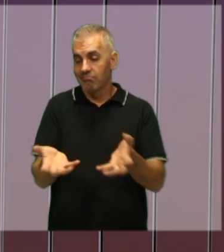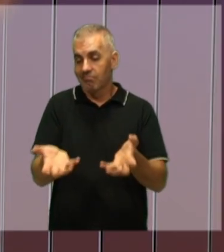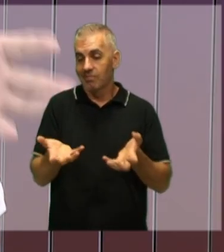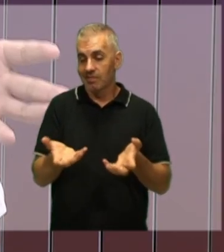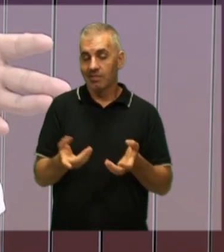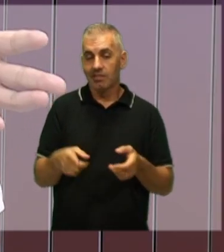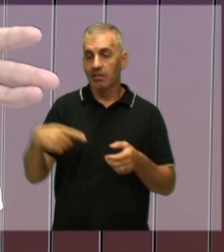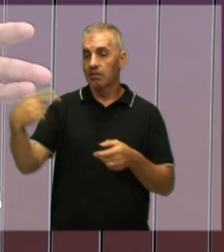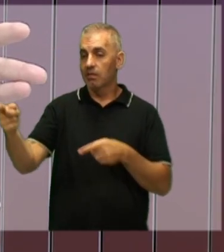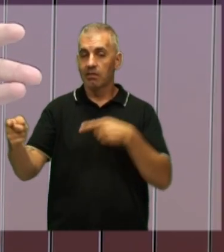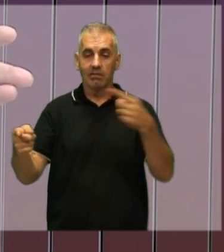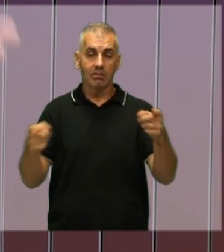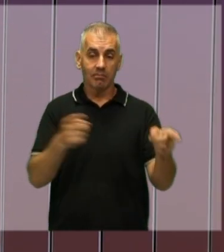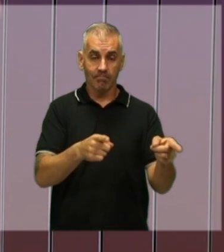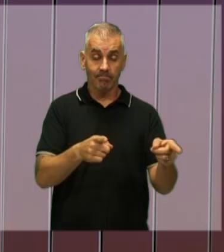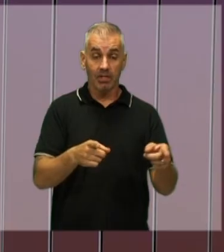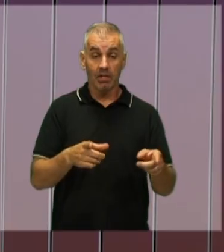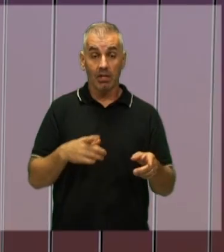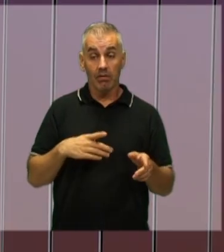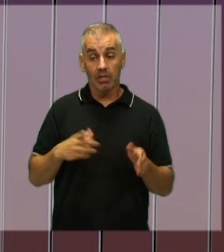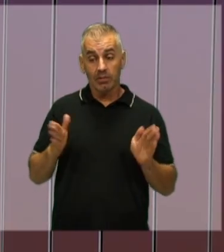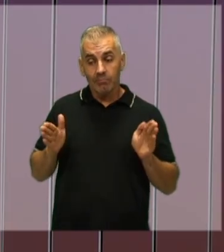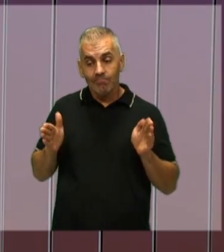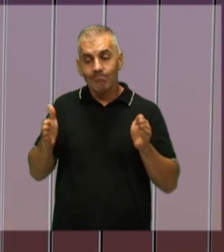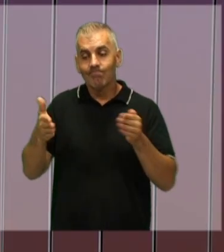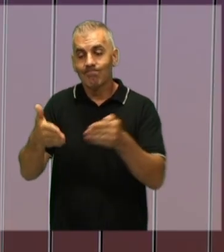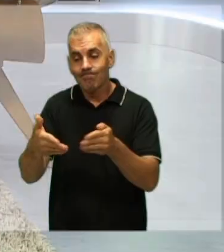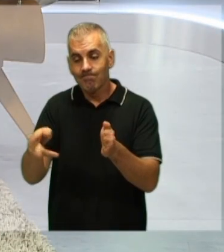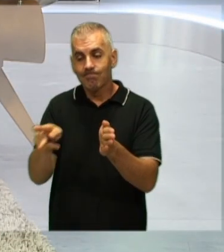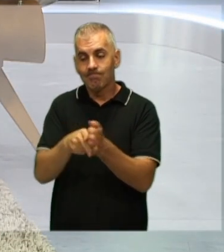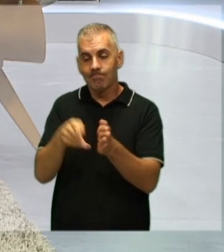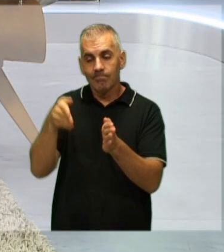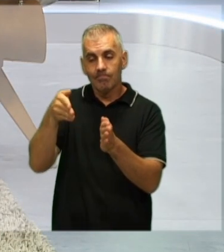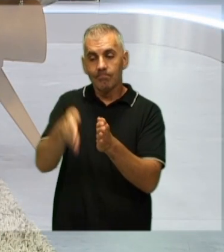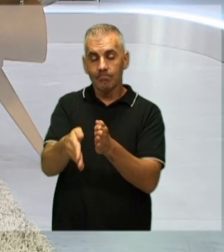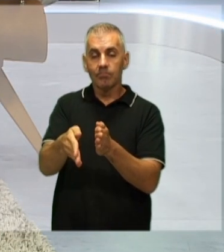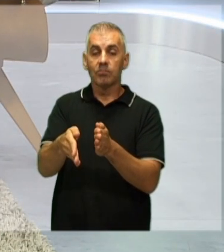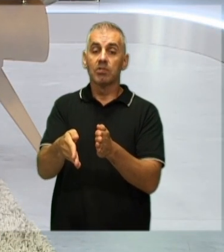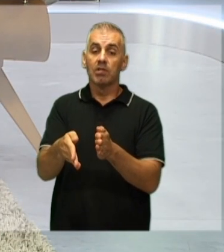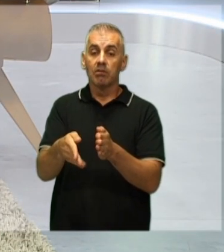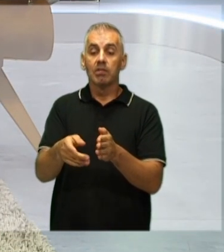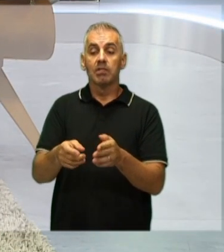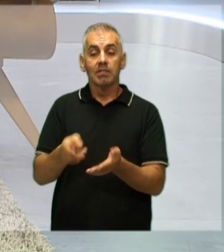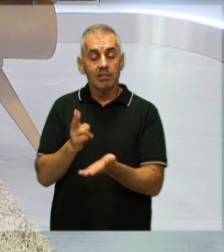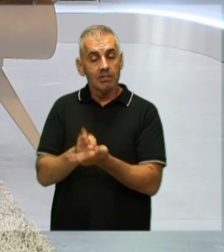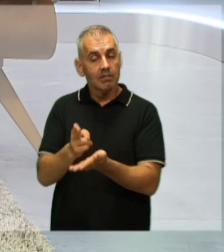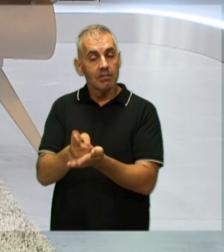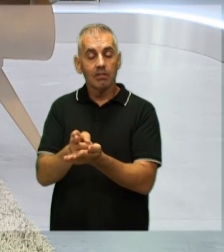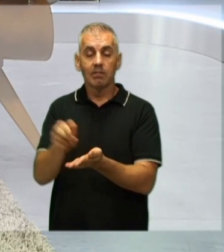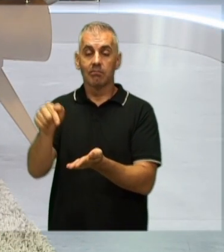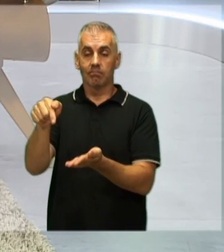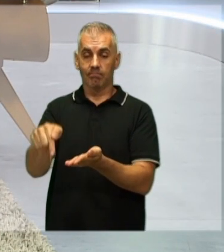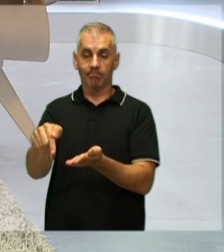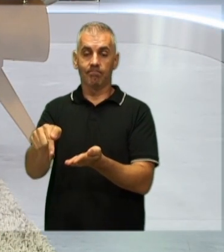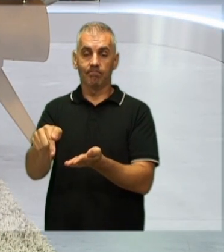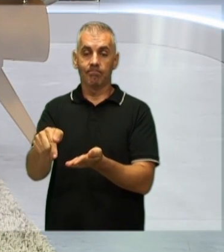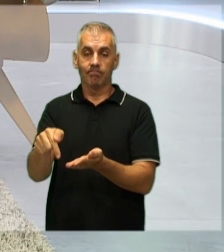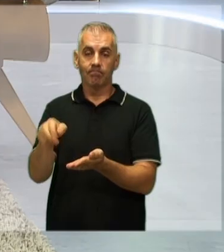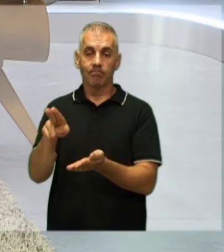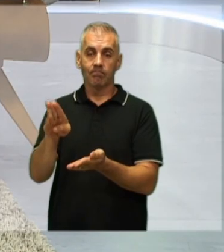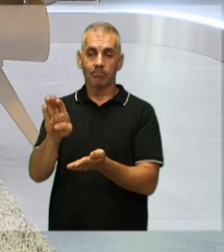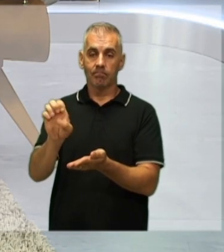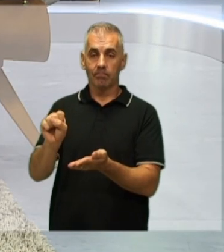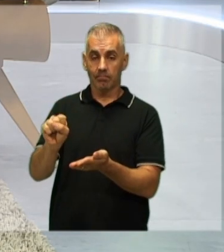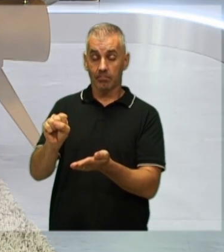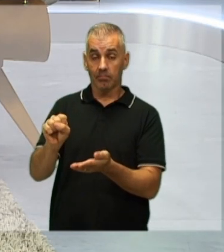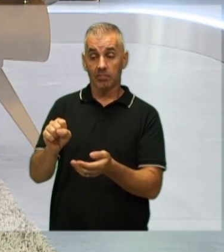o Votorantim, aquele carro é do Votorantim, não tem como tirar de lá. Né? Rio Bonito, mesma coisa. Tá? Então, conforme a